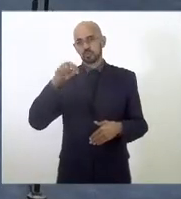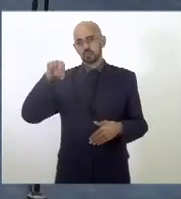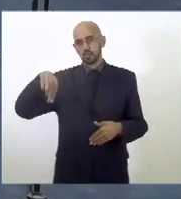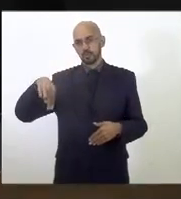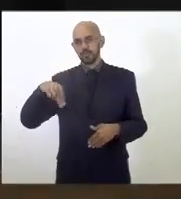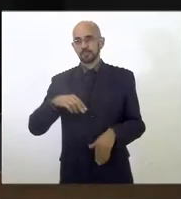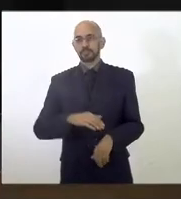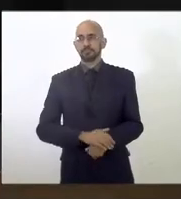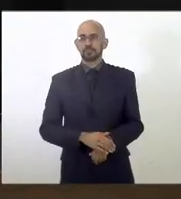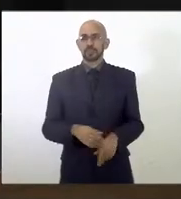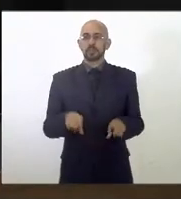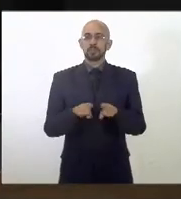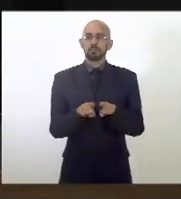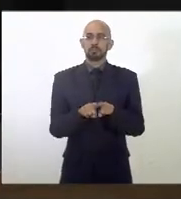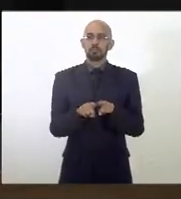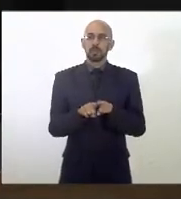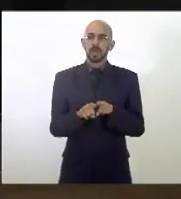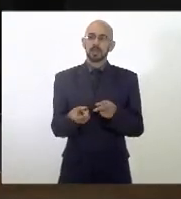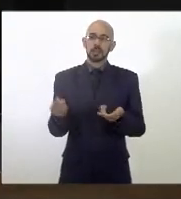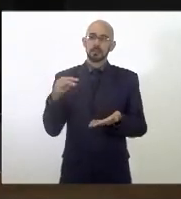presentes também aqui